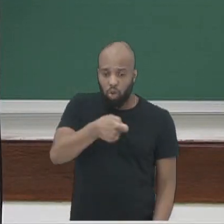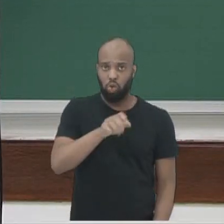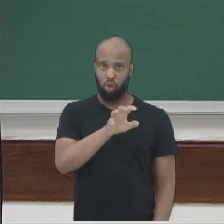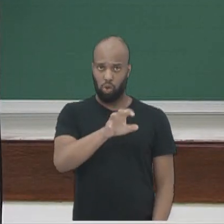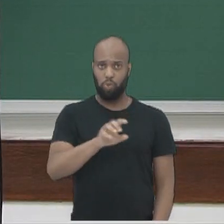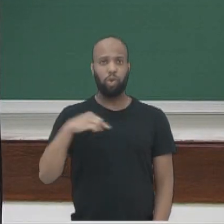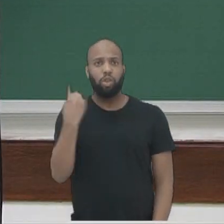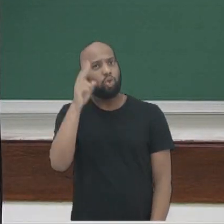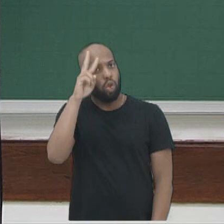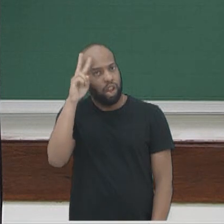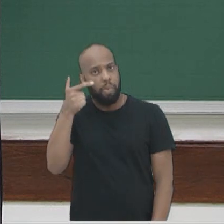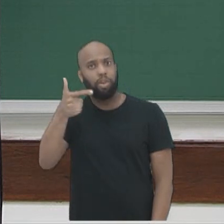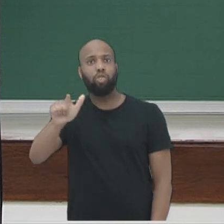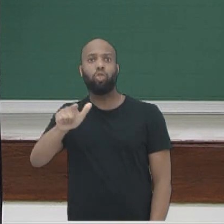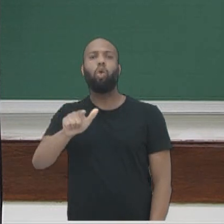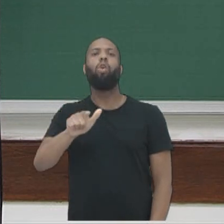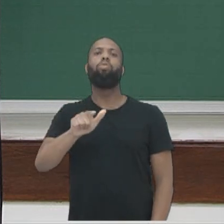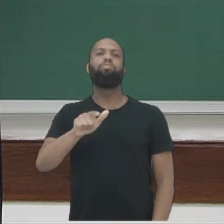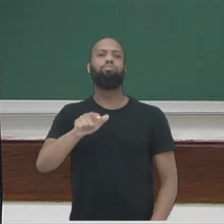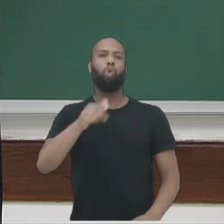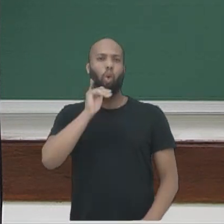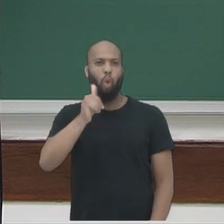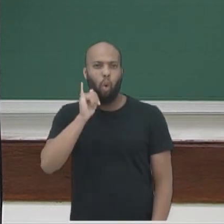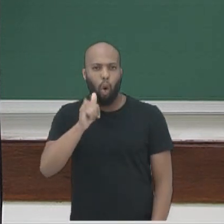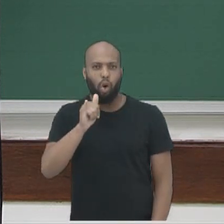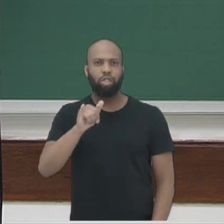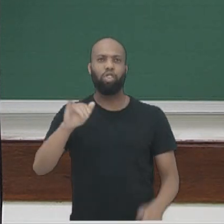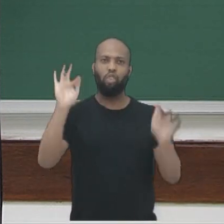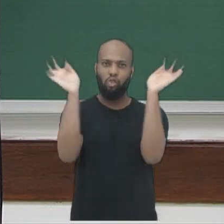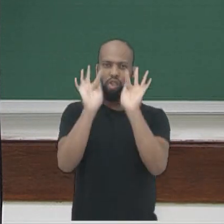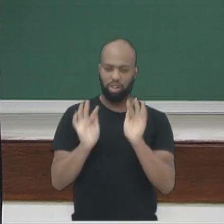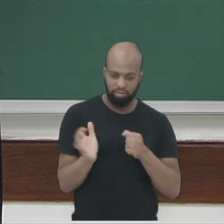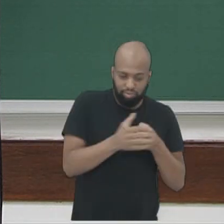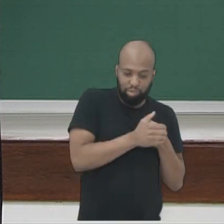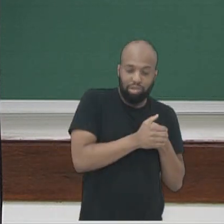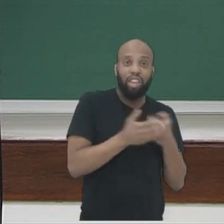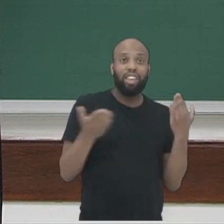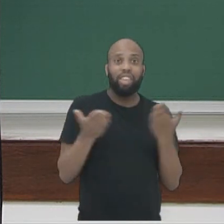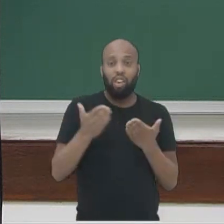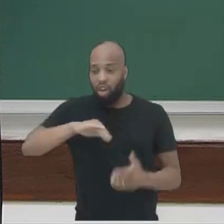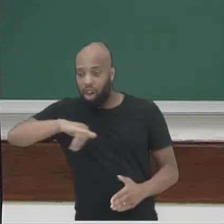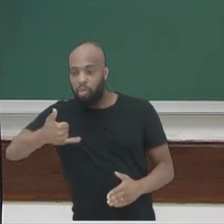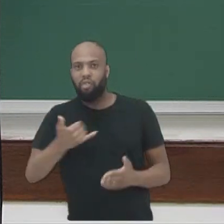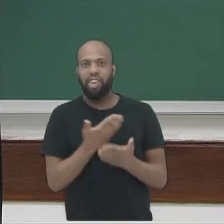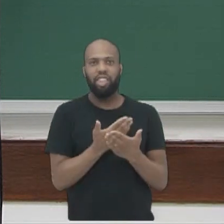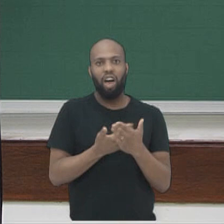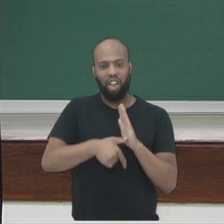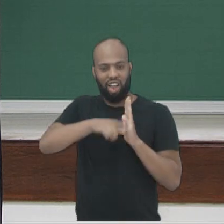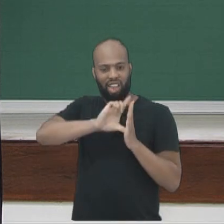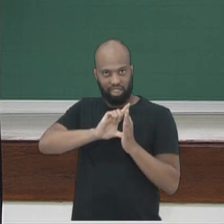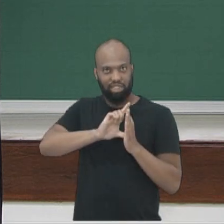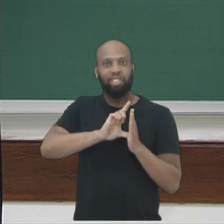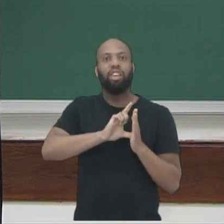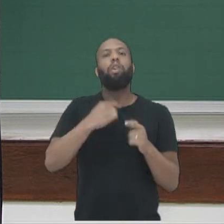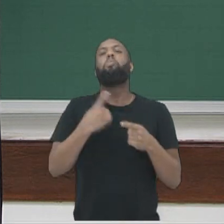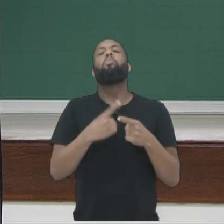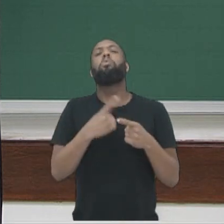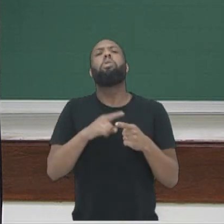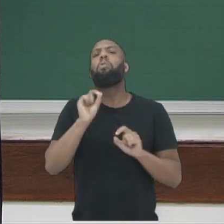a pensar no outro, quando a pessoa também fica doente. Então tudo isso faz com que a gente repense. Então o obstáculo para mim é uma